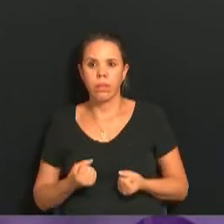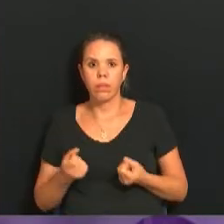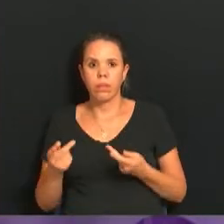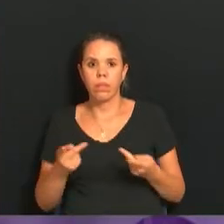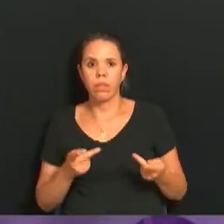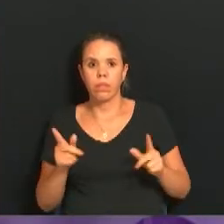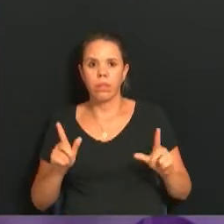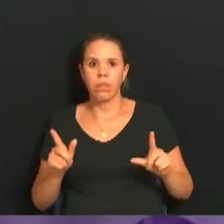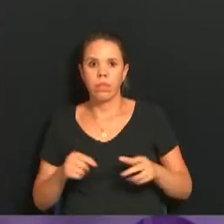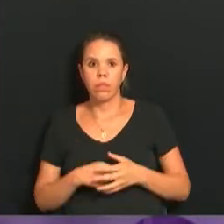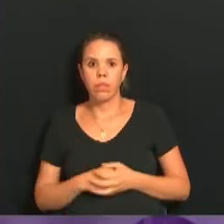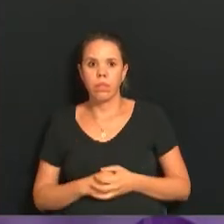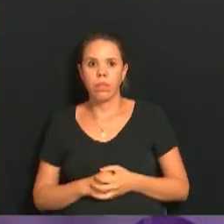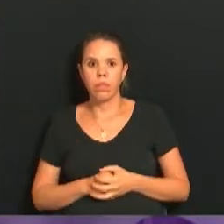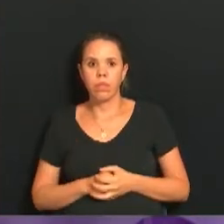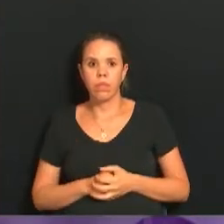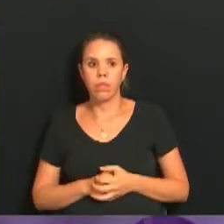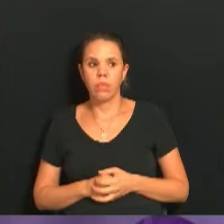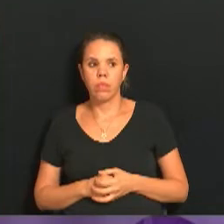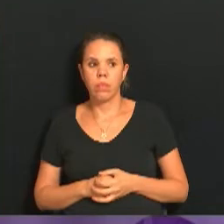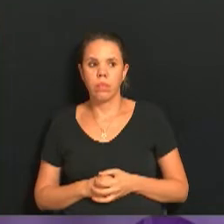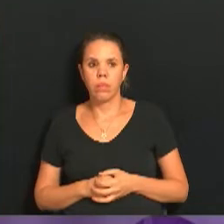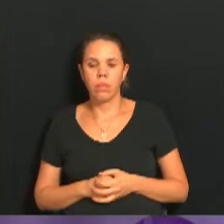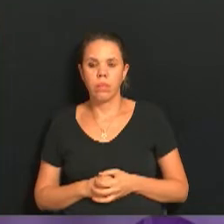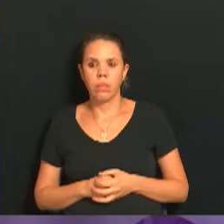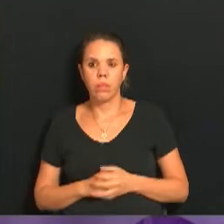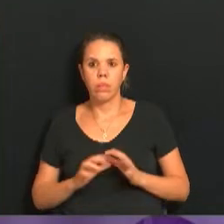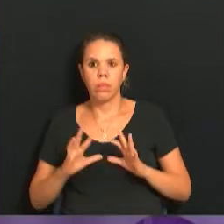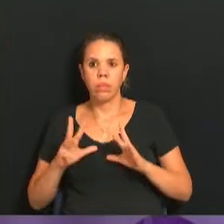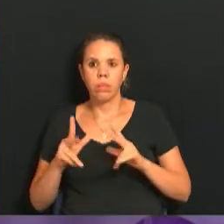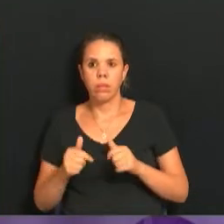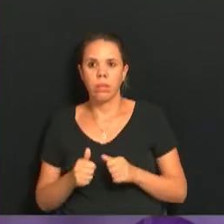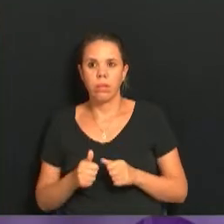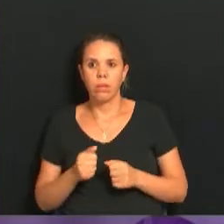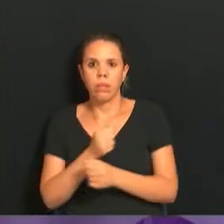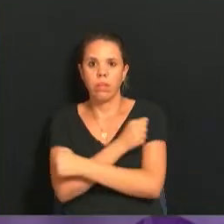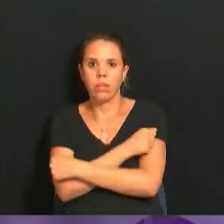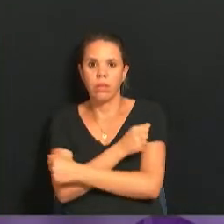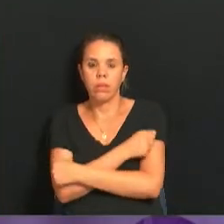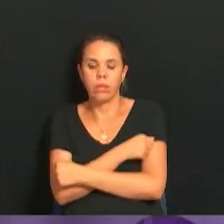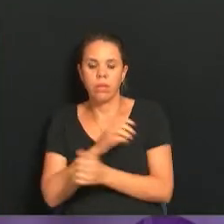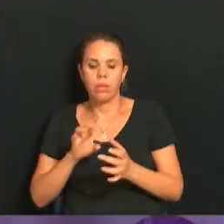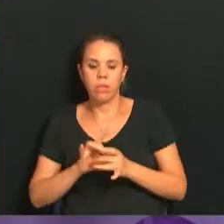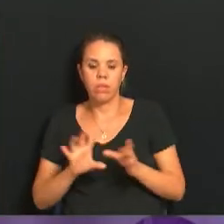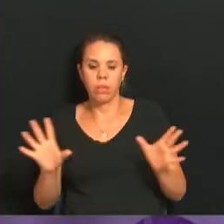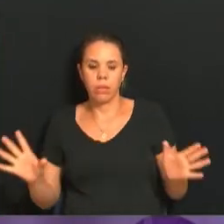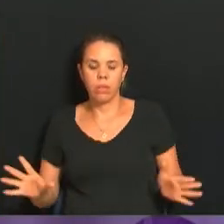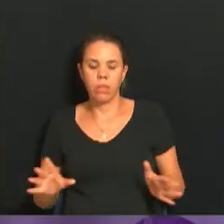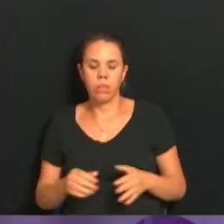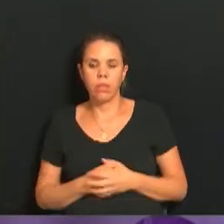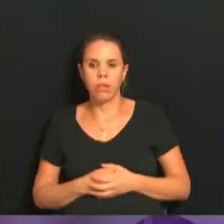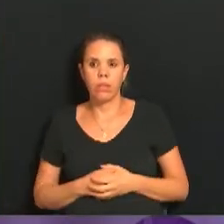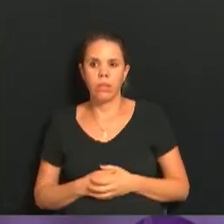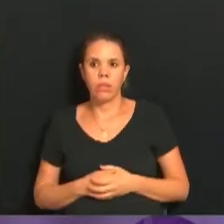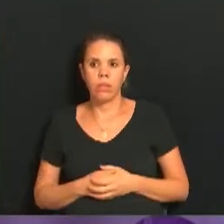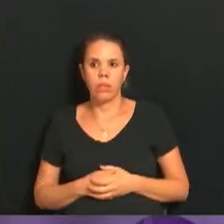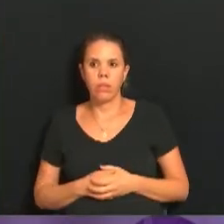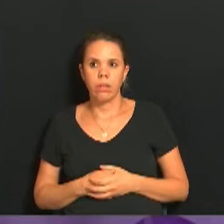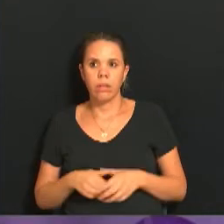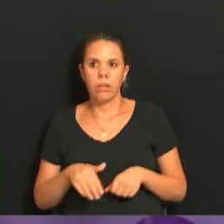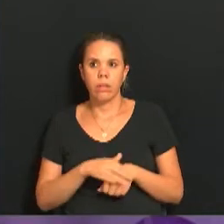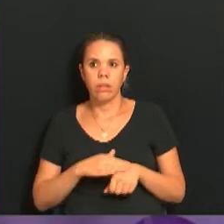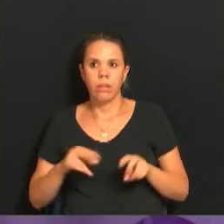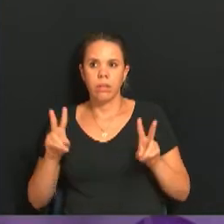TV Câmara. Muito obrigado a todos, um abraço, eu estou à disposição. Doutor, antes da gente começar a nossa conversa, falar